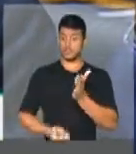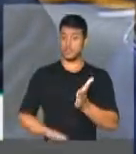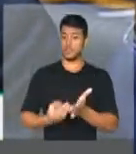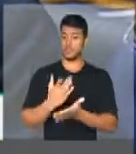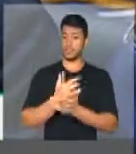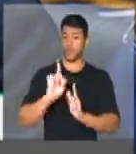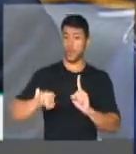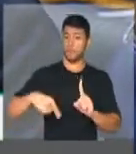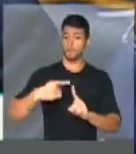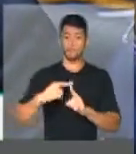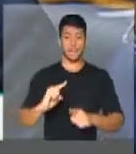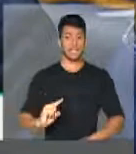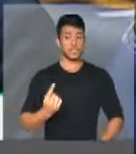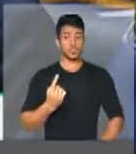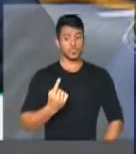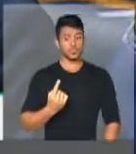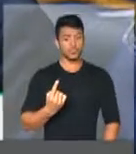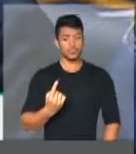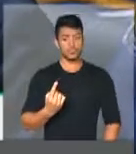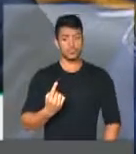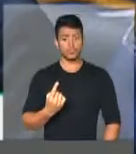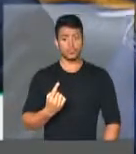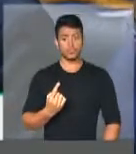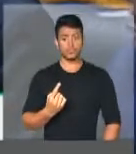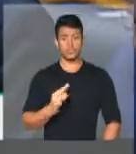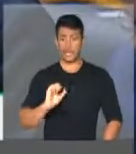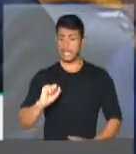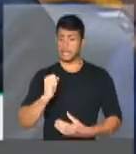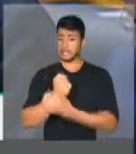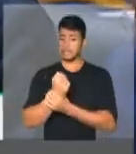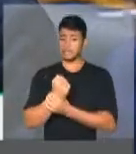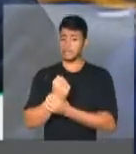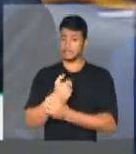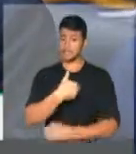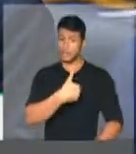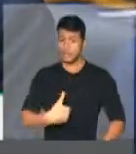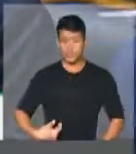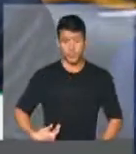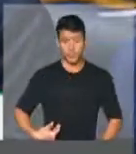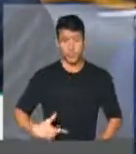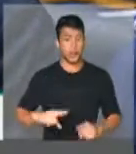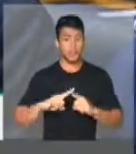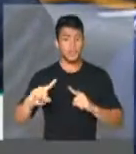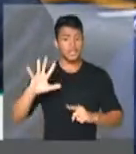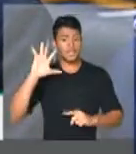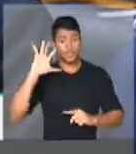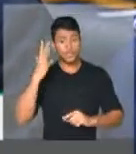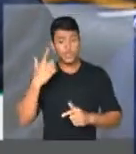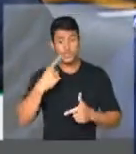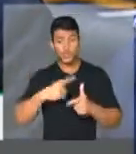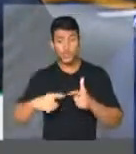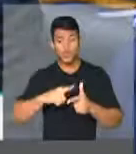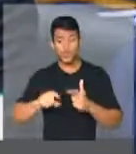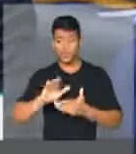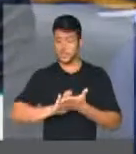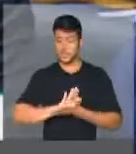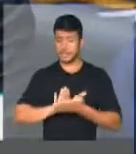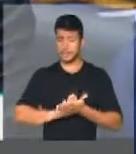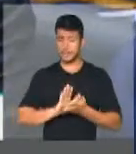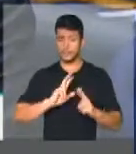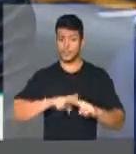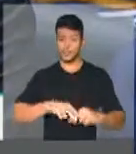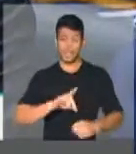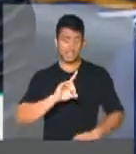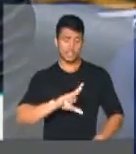sócio das loterias do Brasil, que é a segurança pública, que não vai resolver o problema, porque trata-se apenas